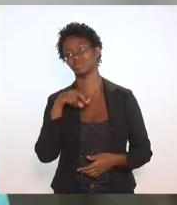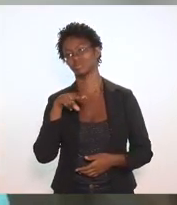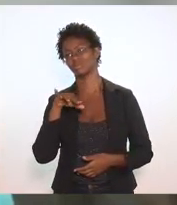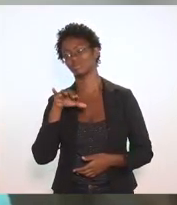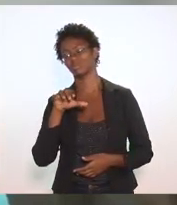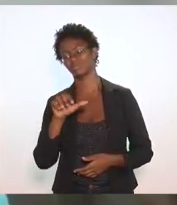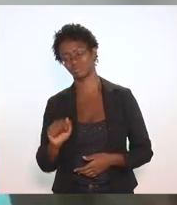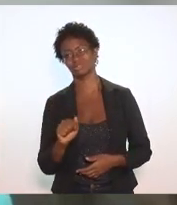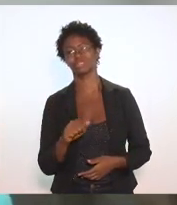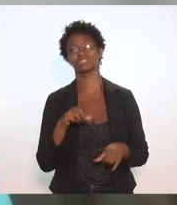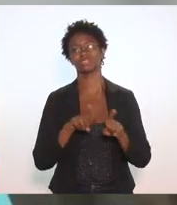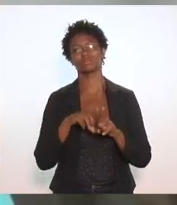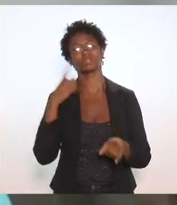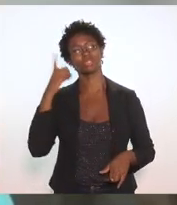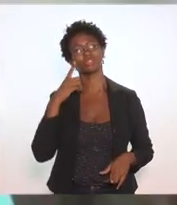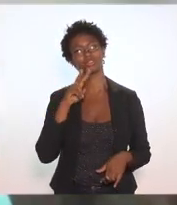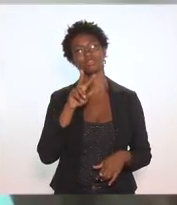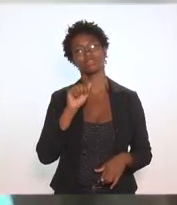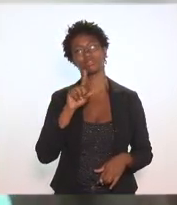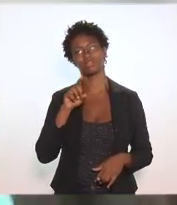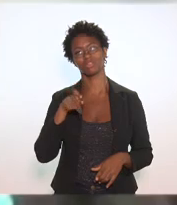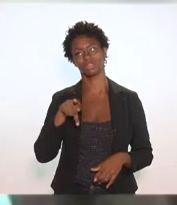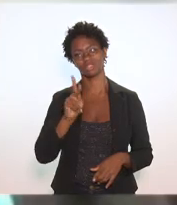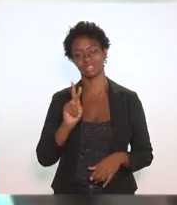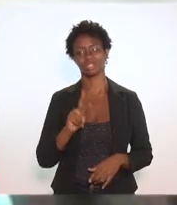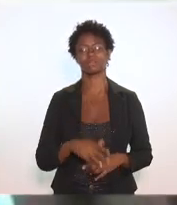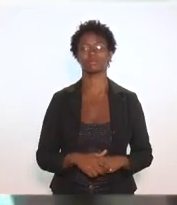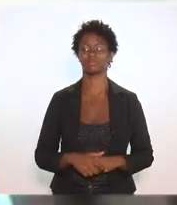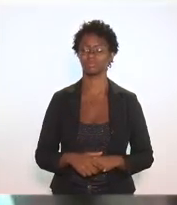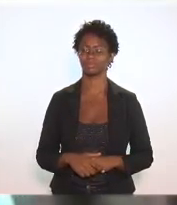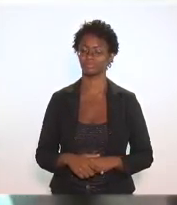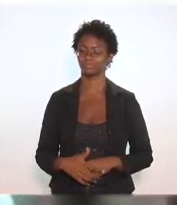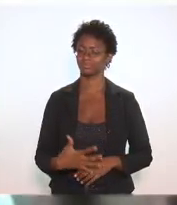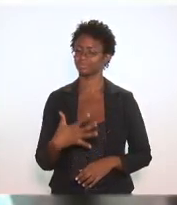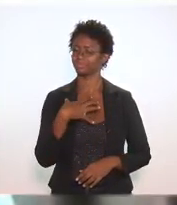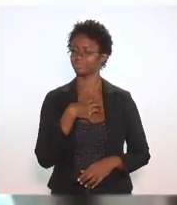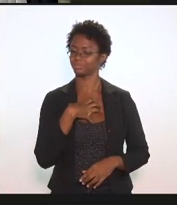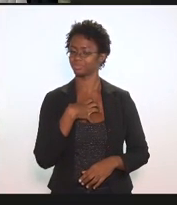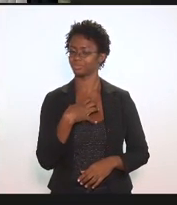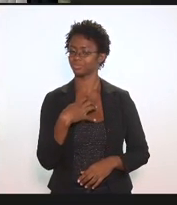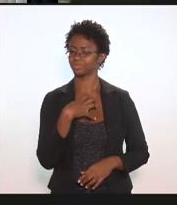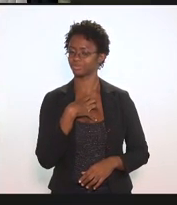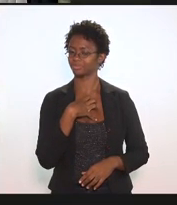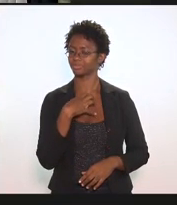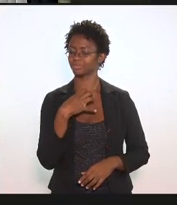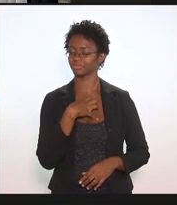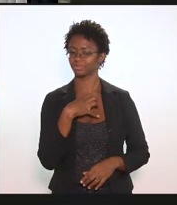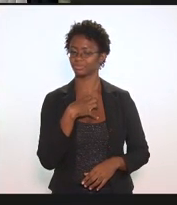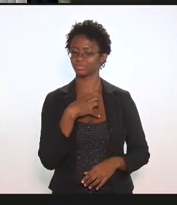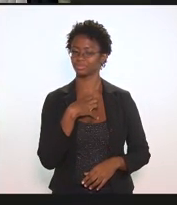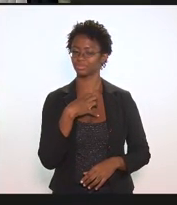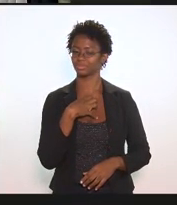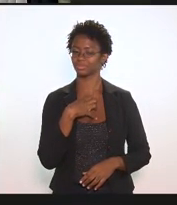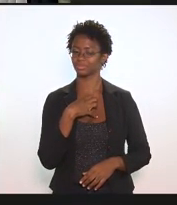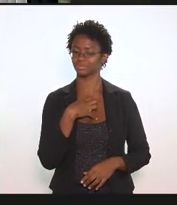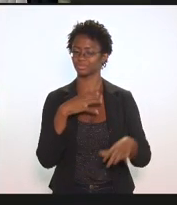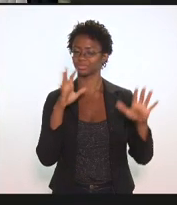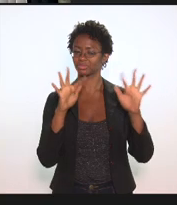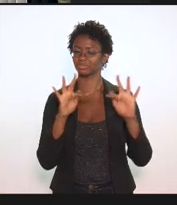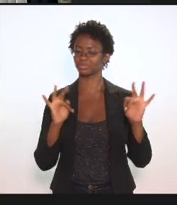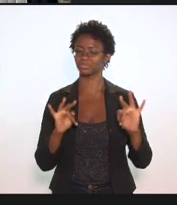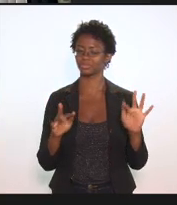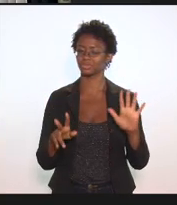e do deputado Valdeir Cardeiro. Obrigado, Luiz Paulo. No sentido do culto da casa de Joãozinho da